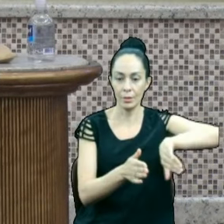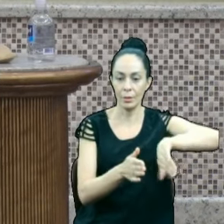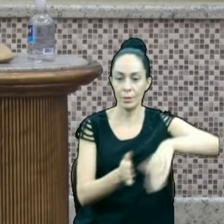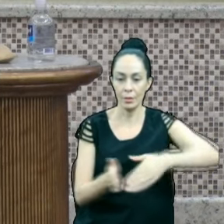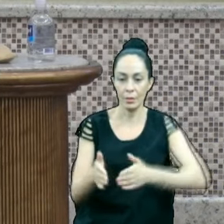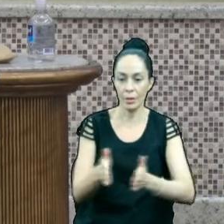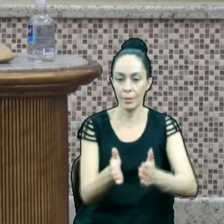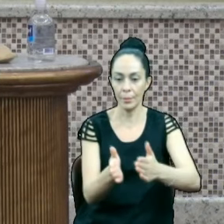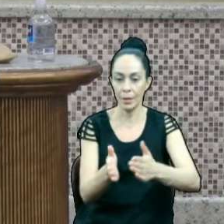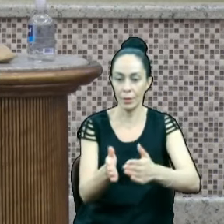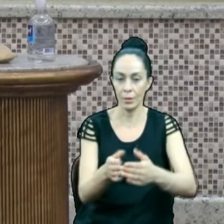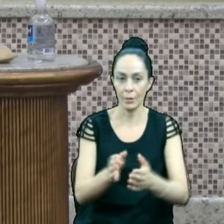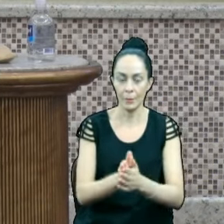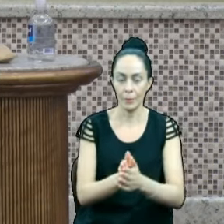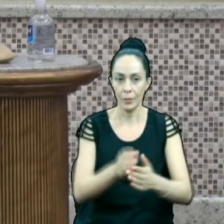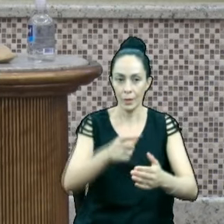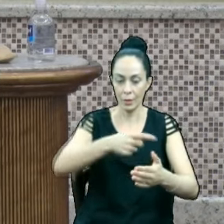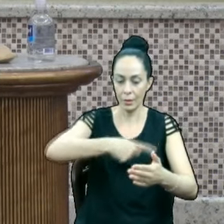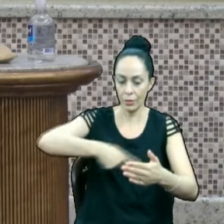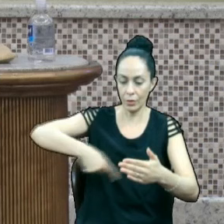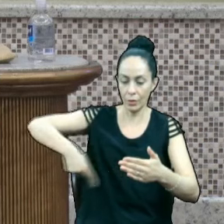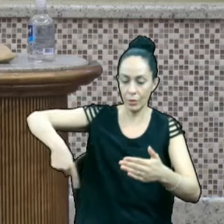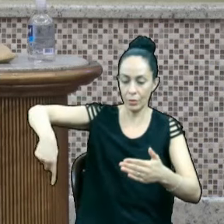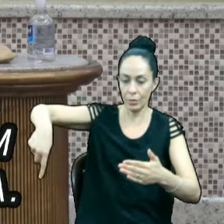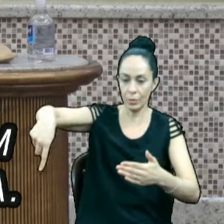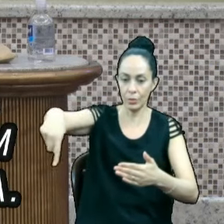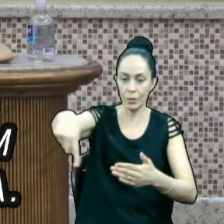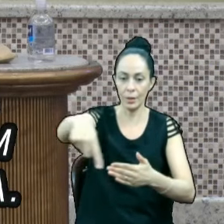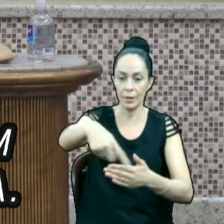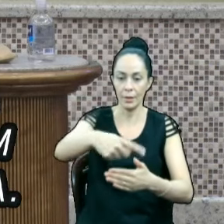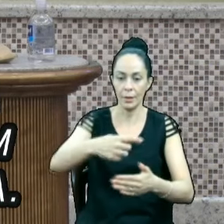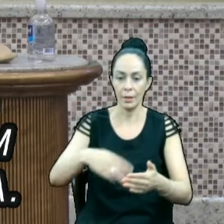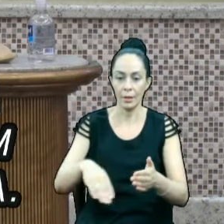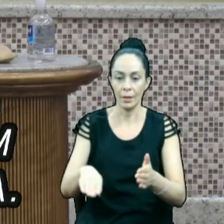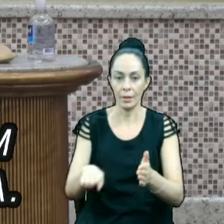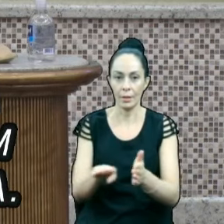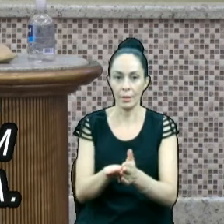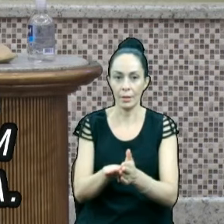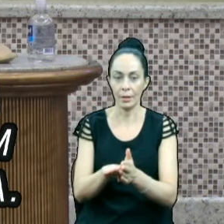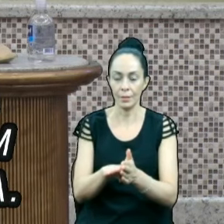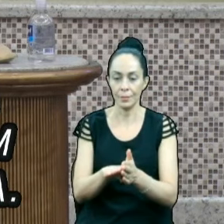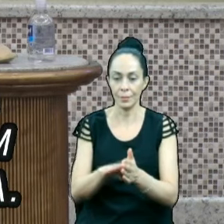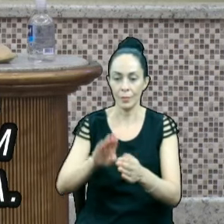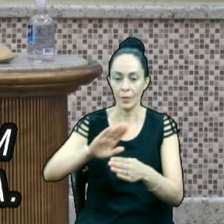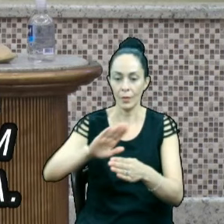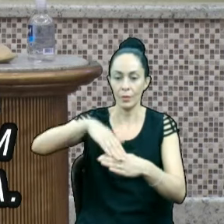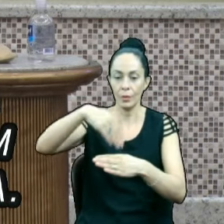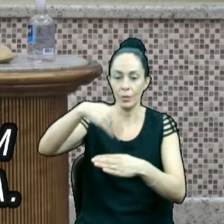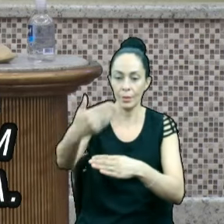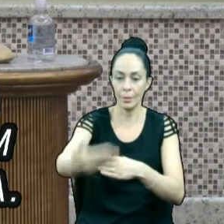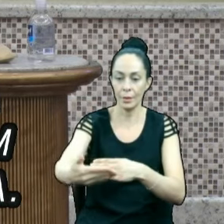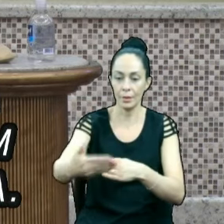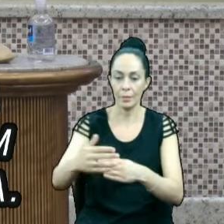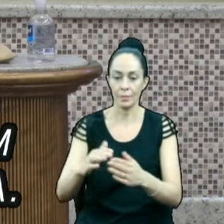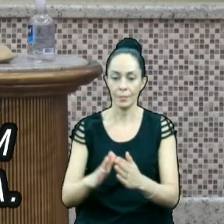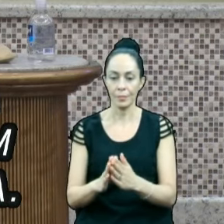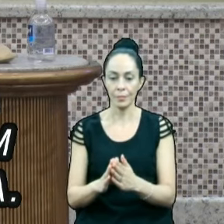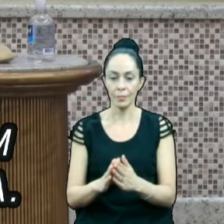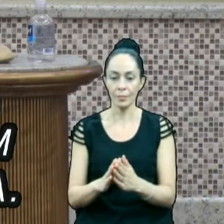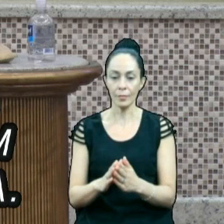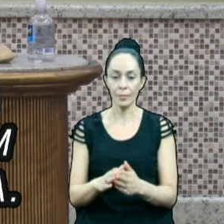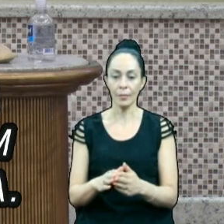a volta pelo caminho de fora até a porta exterior pelo caminho que olha para